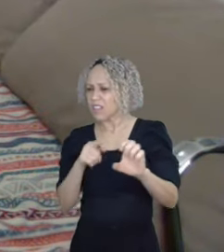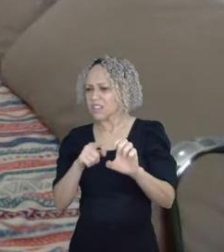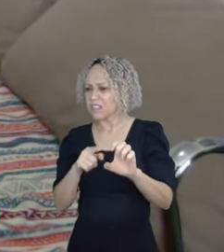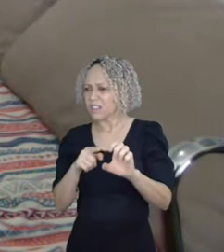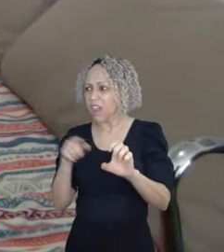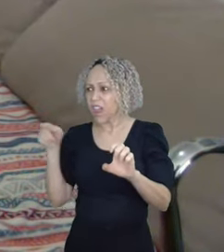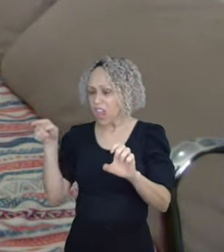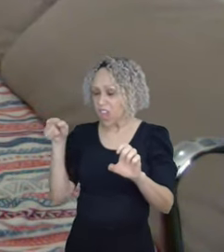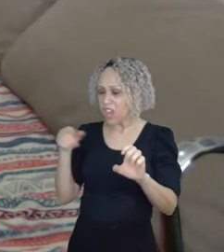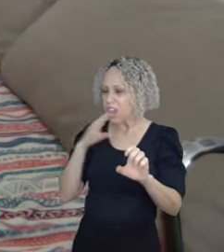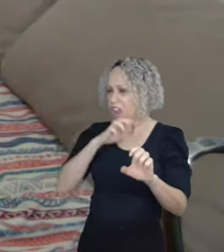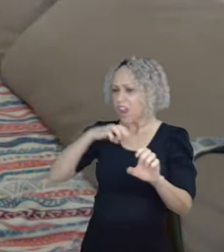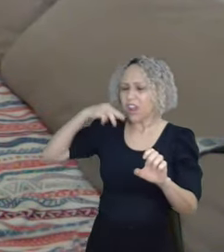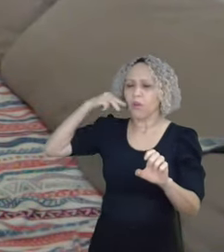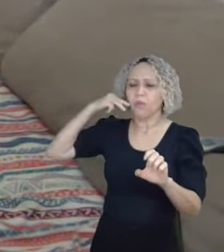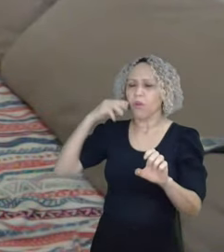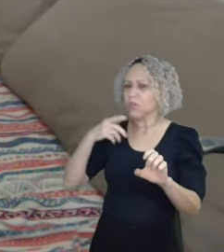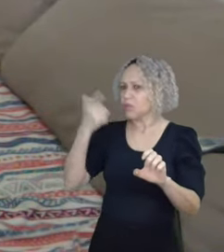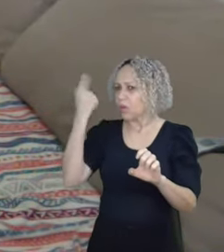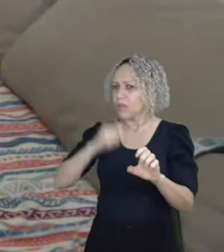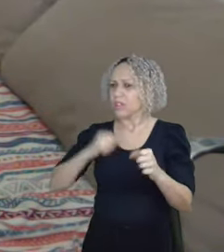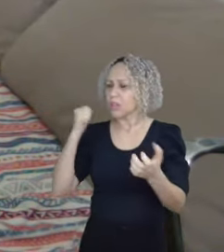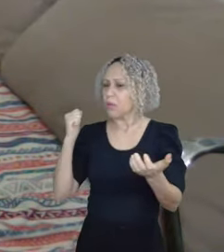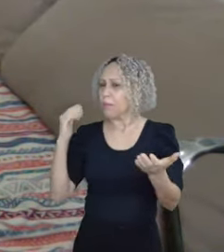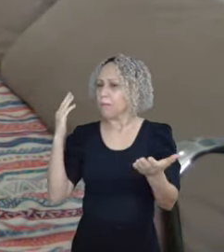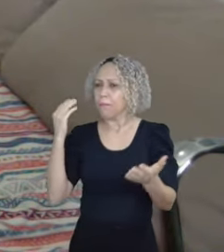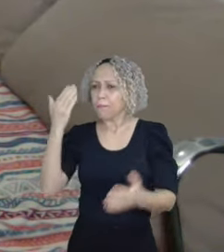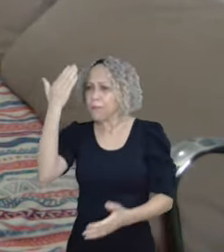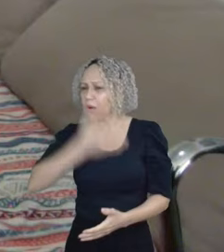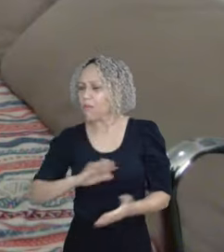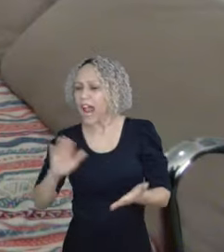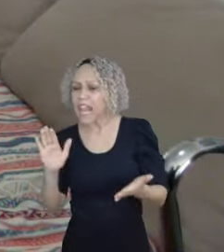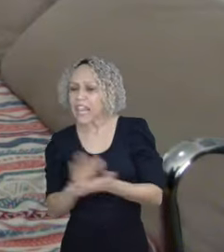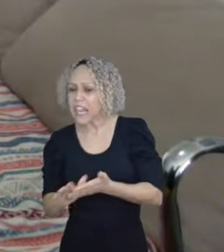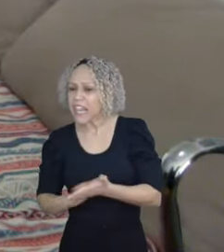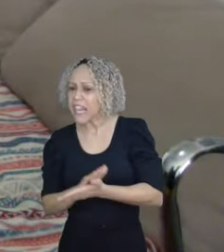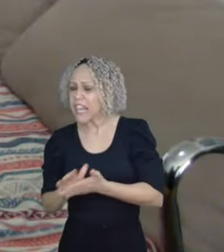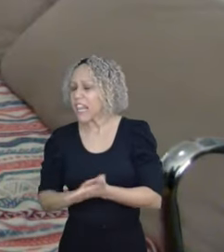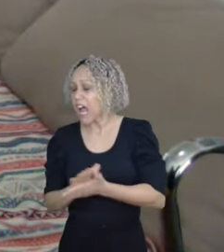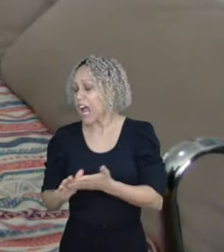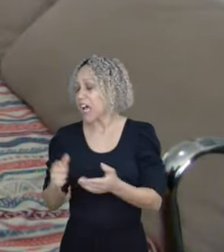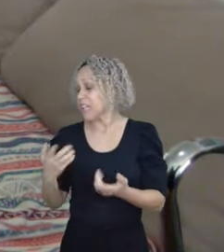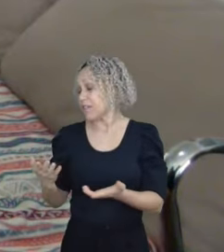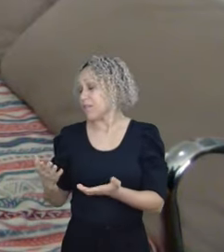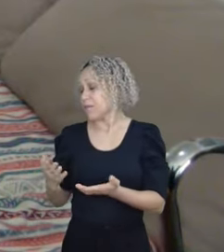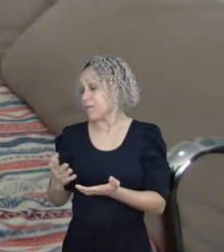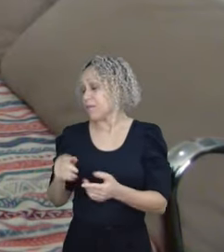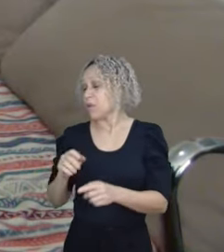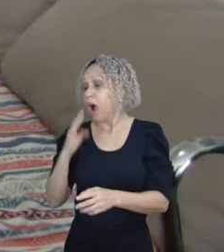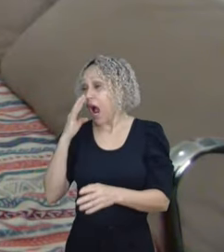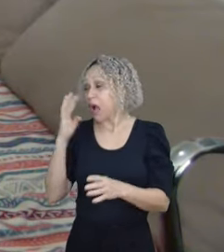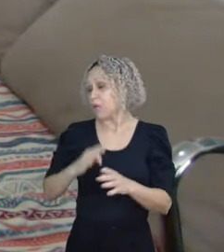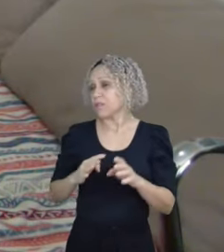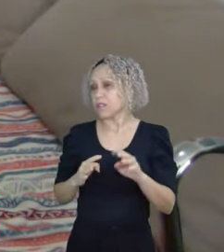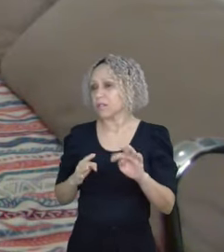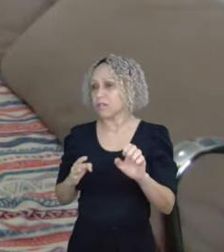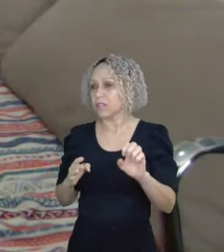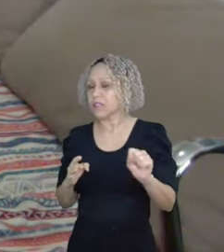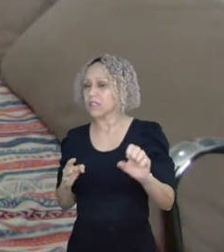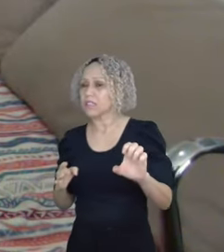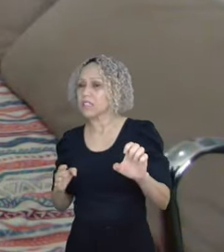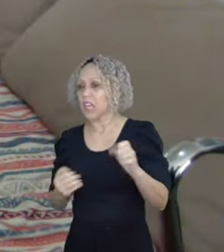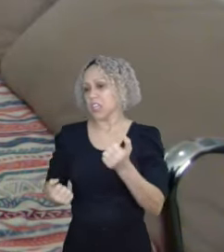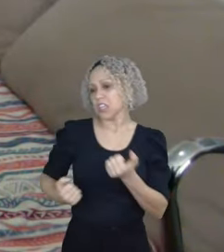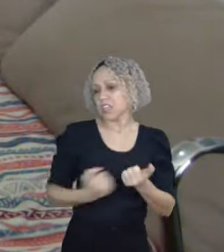para eleger o Lula e que hoje ele manteria o presidente na coleira do Moraes, o que isso é só essa frase aí já seria,